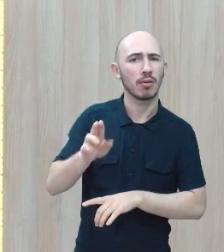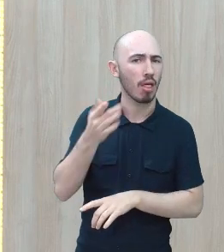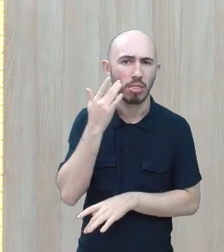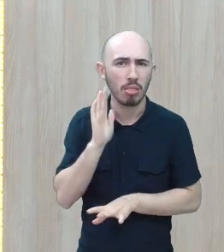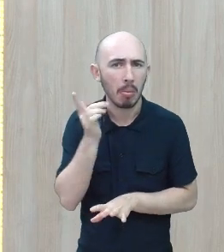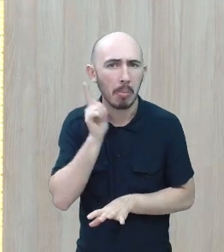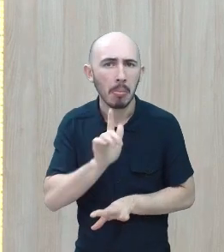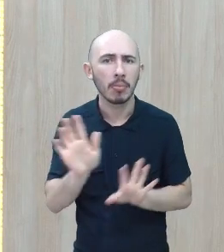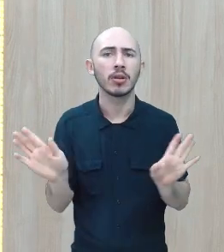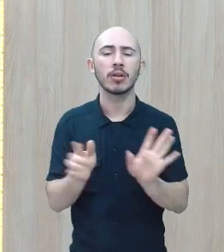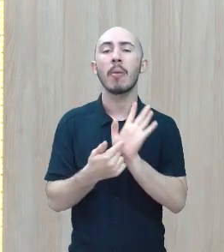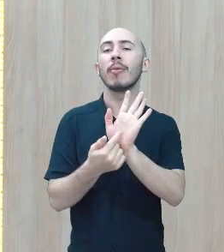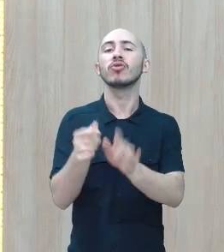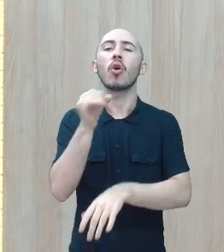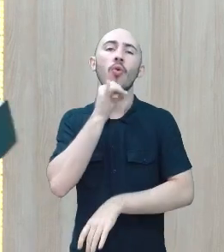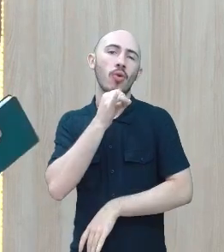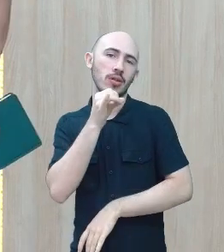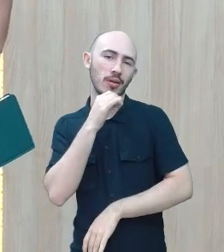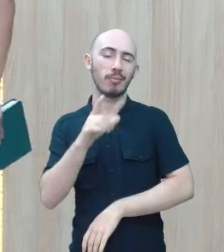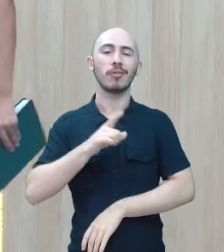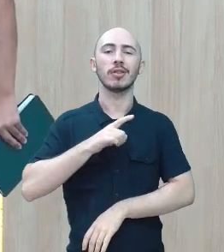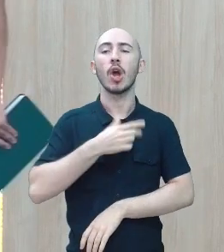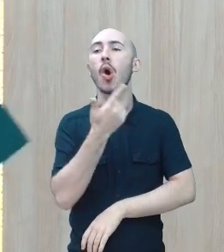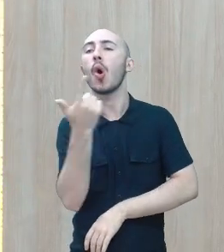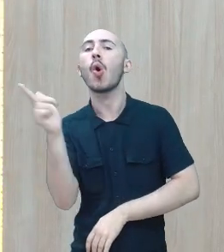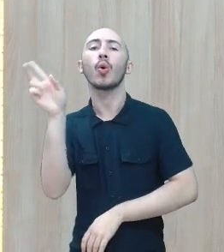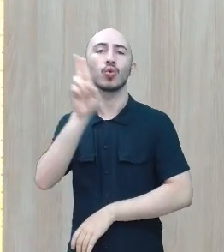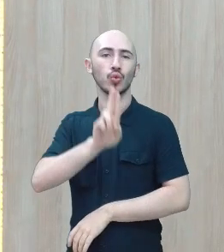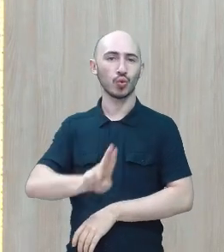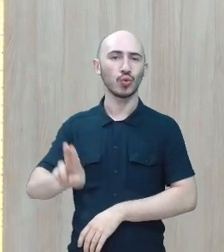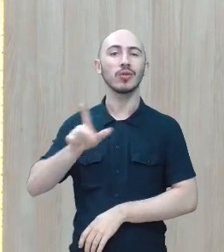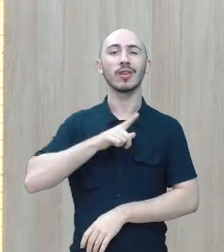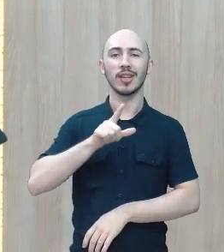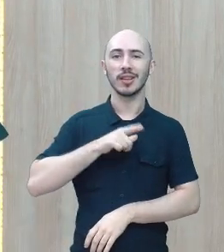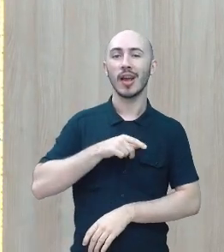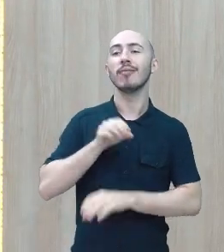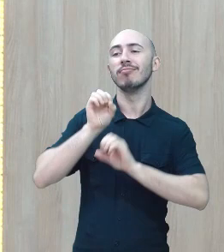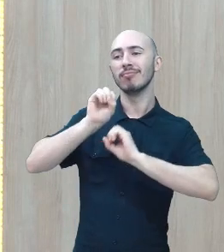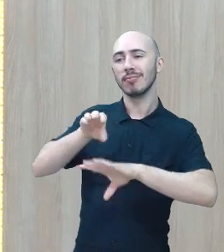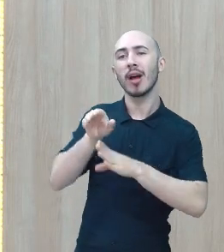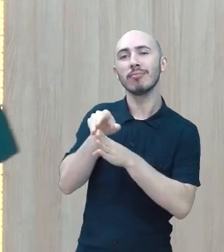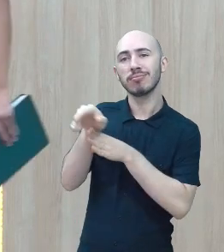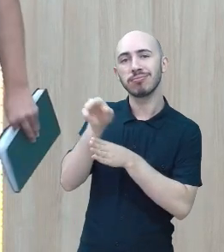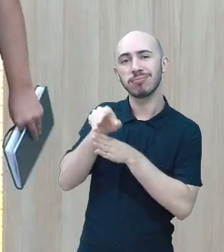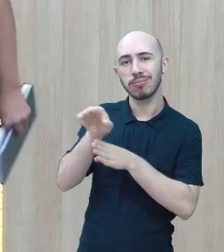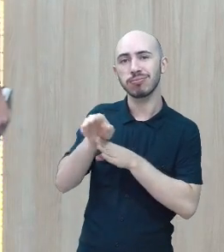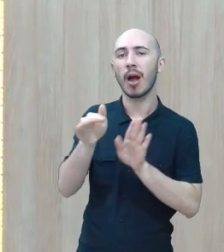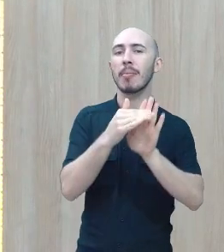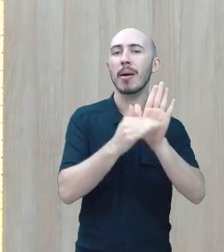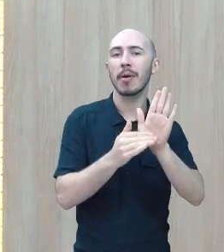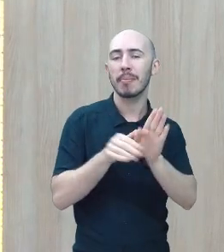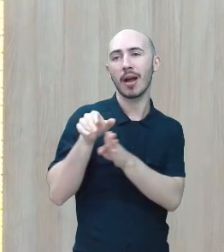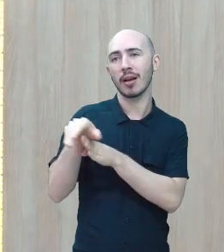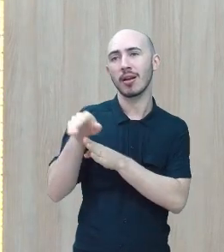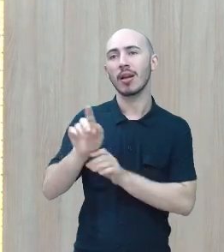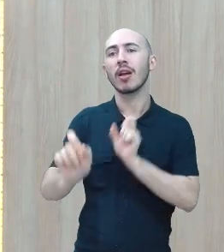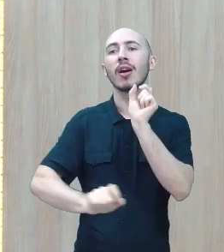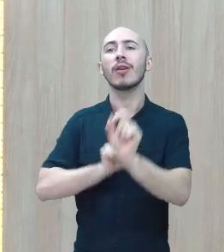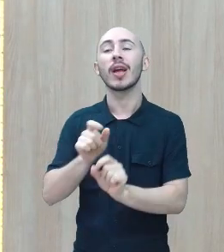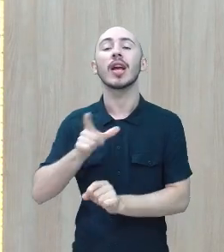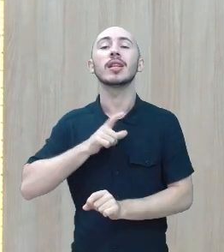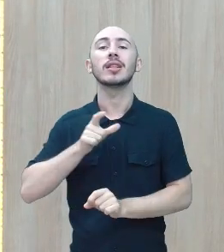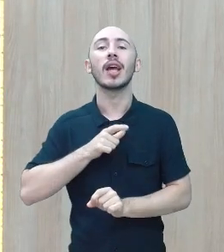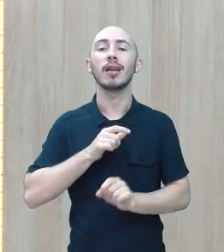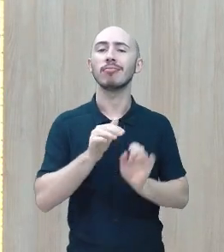lá. Eu trouxe aqui um exemplo de outro uso dos tutoriais, que muita gente pode não perceber, que são os tutoriais relaxantes,